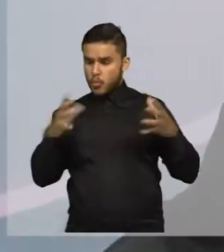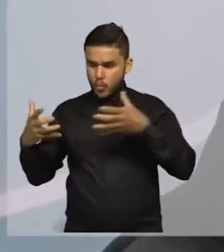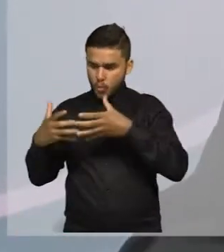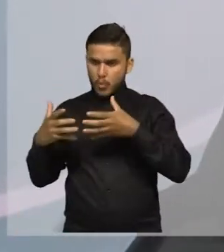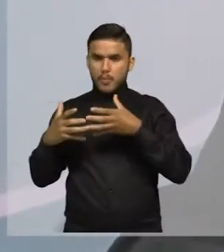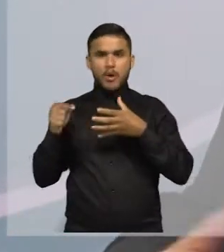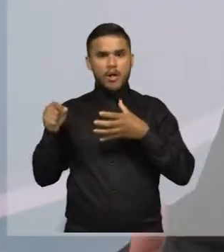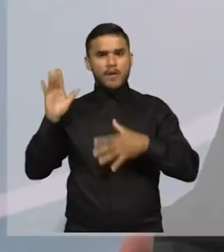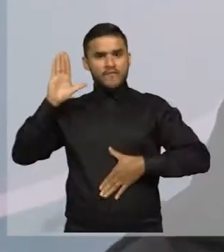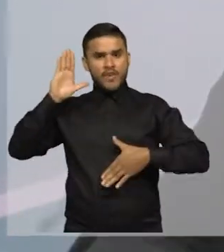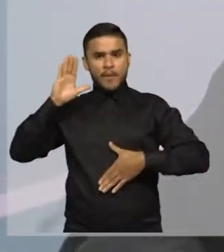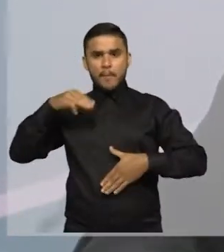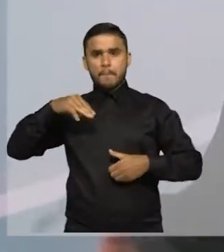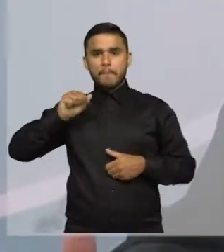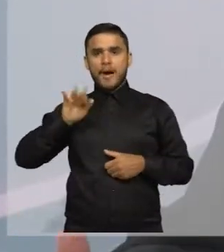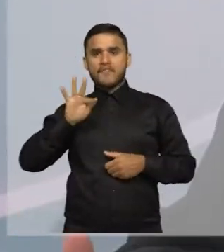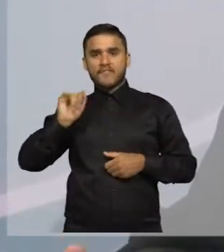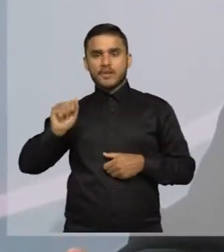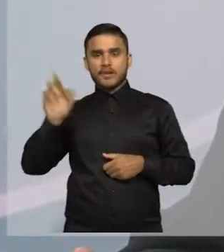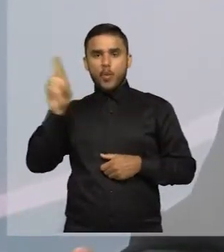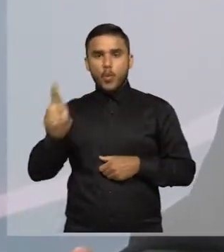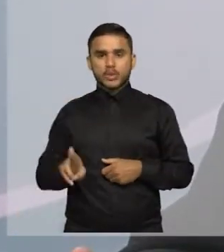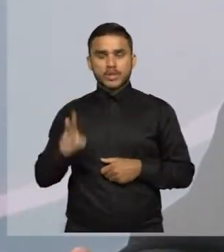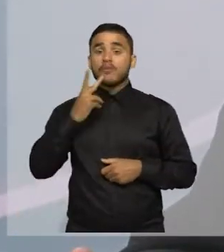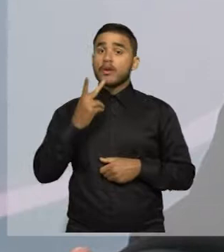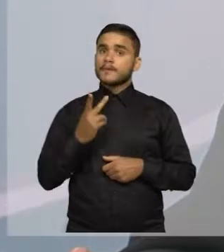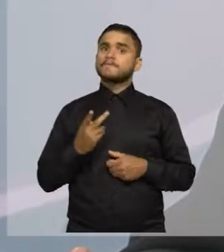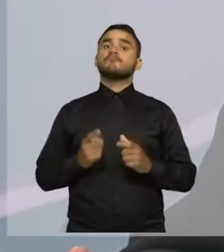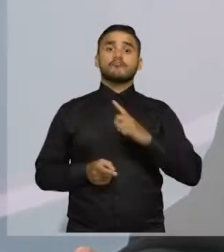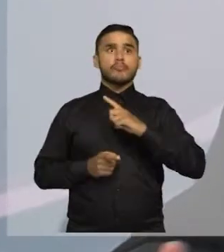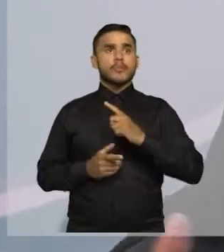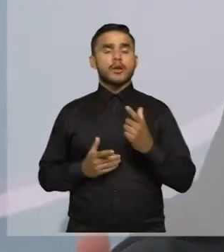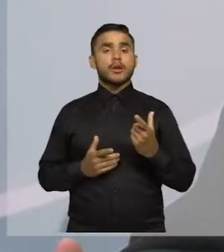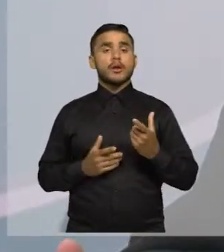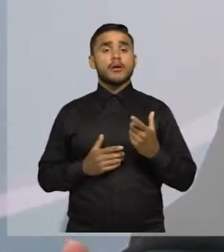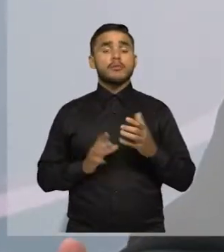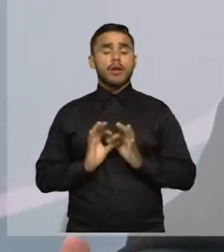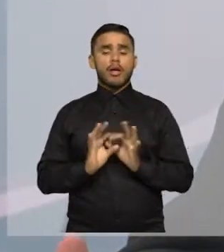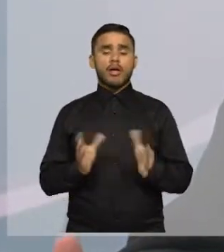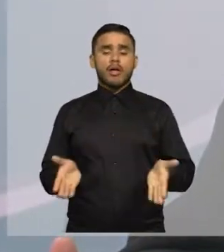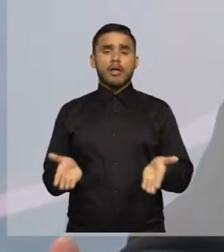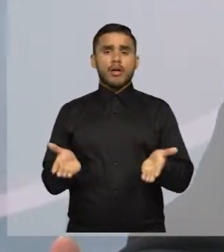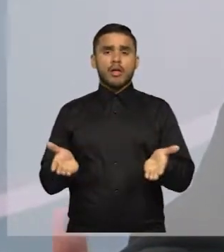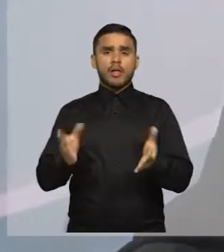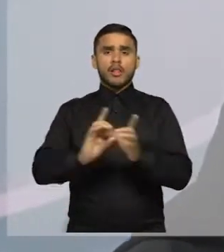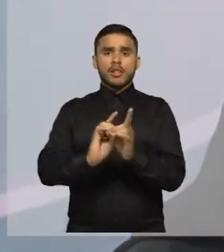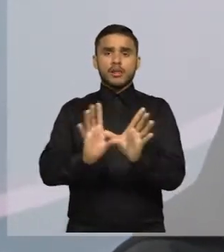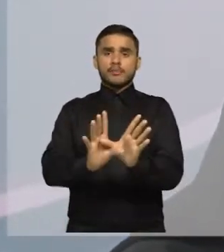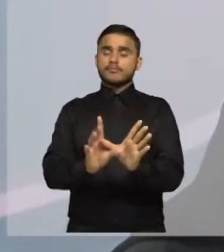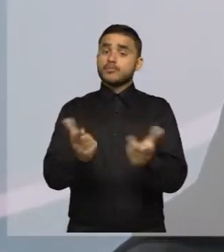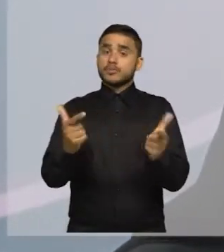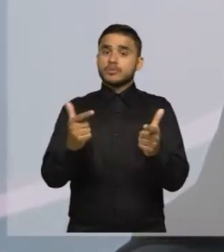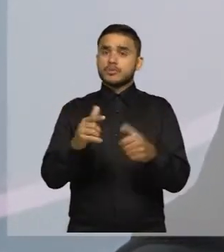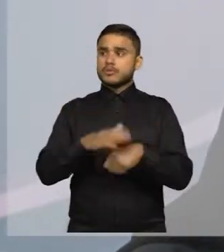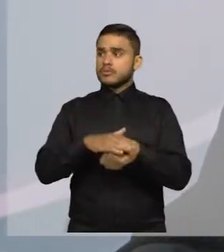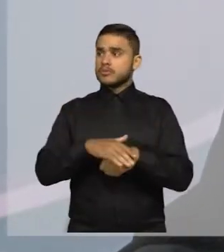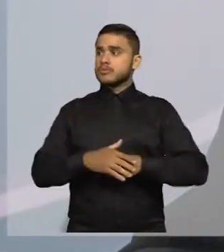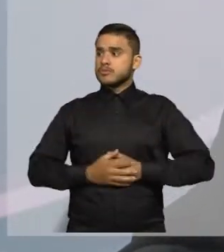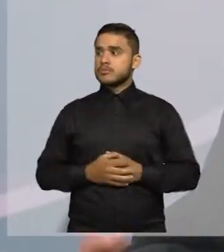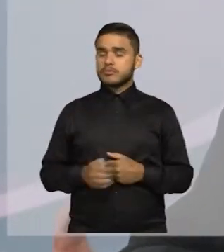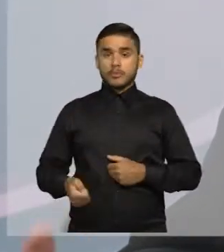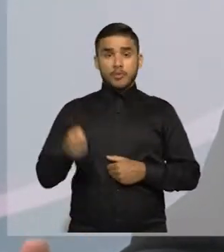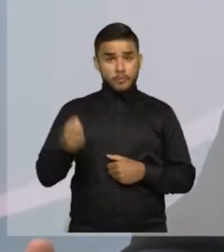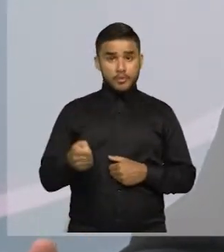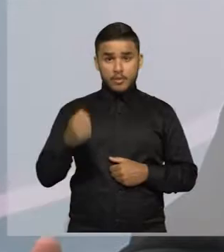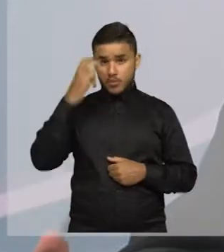uma máfia russa, assim que o governo afrouxou. Então, é cultural. Eu acho que o povo tem